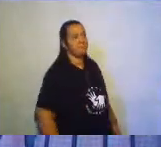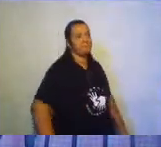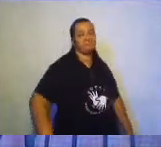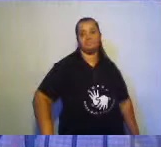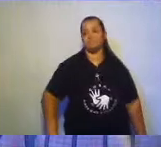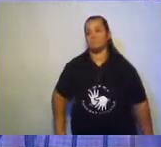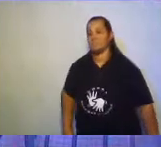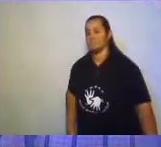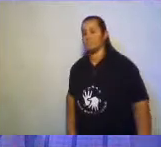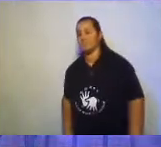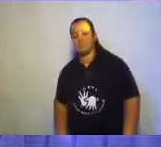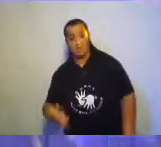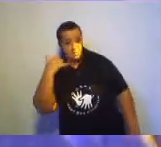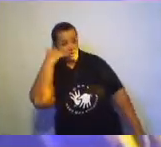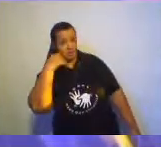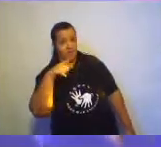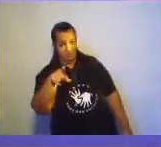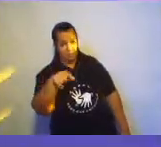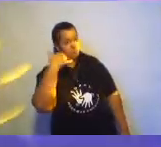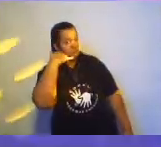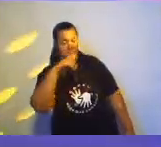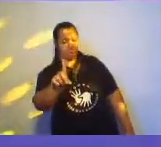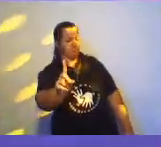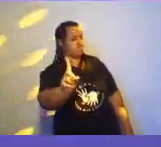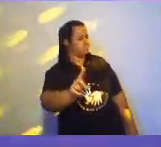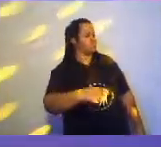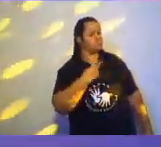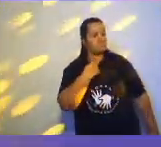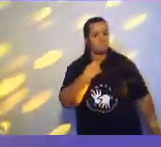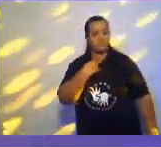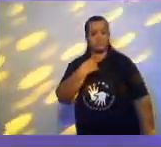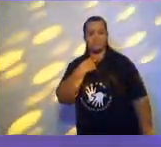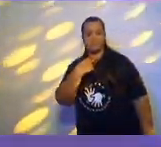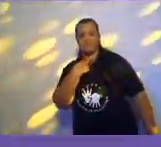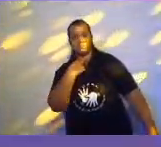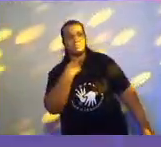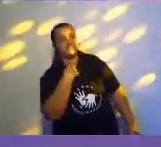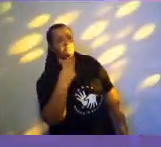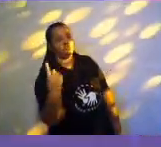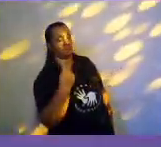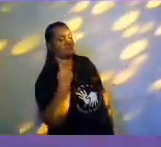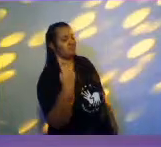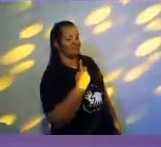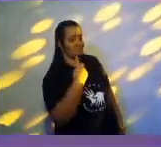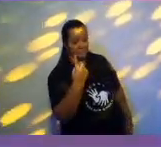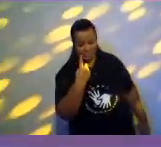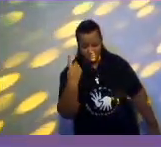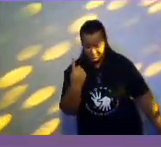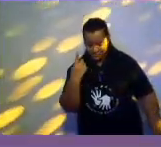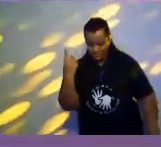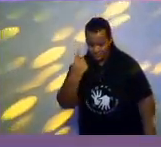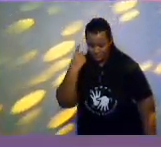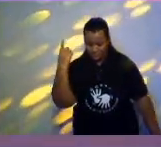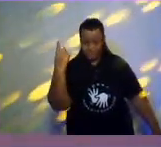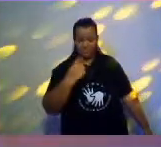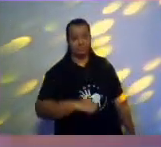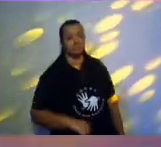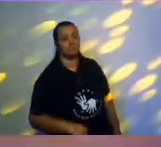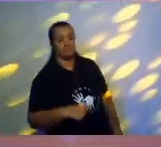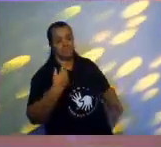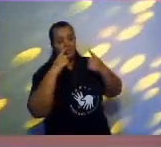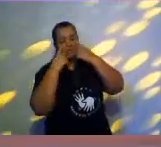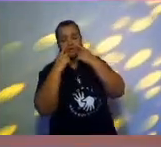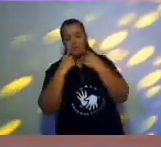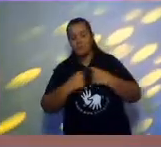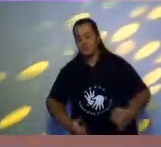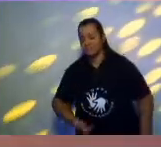chorar. Não ligue se eu não te ligar, faz parte desta solidão.